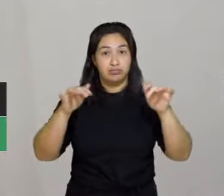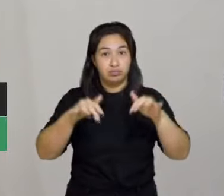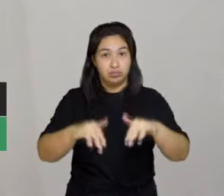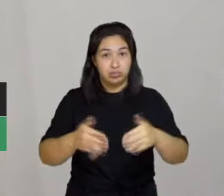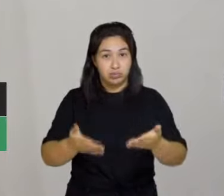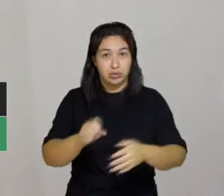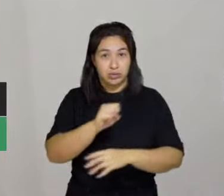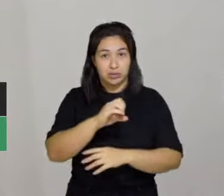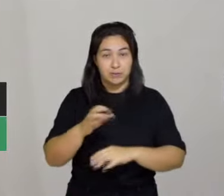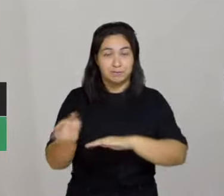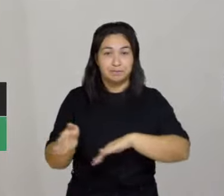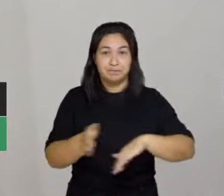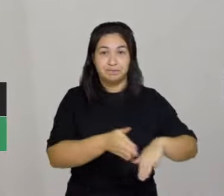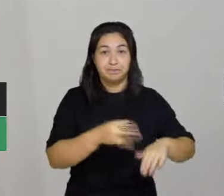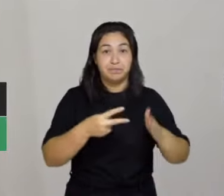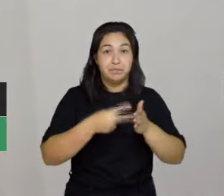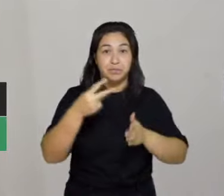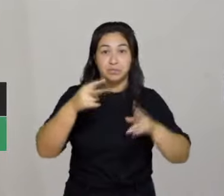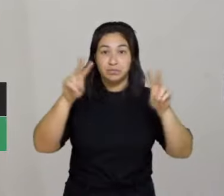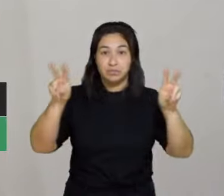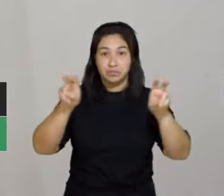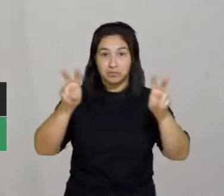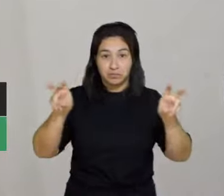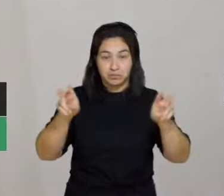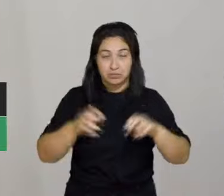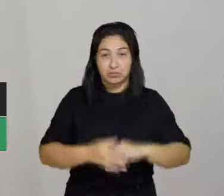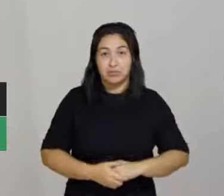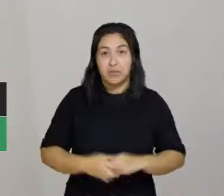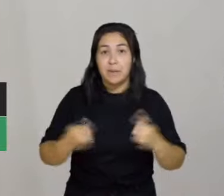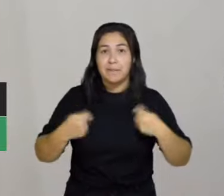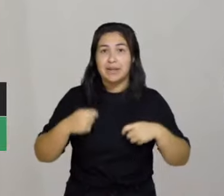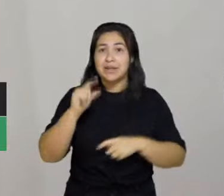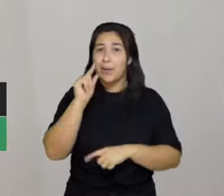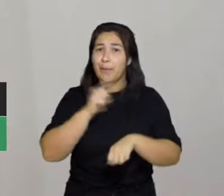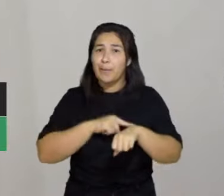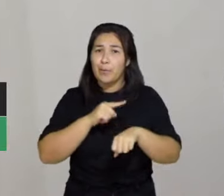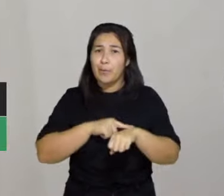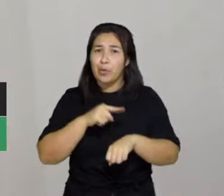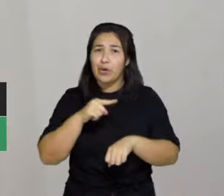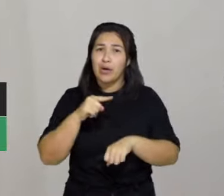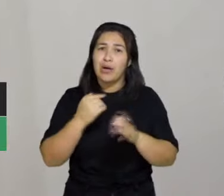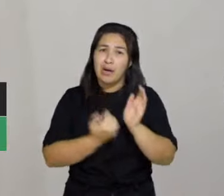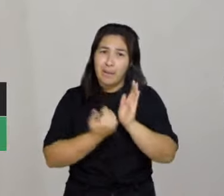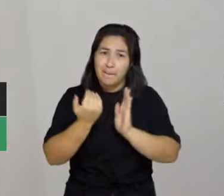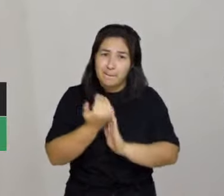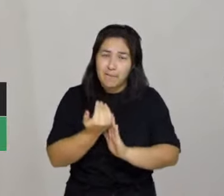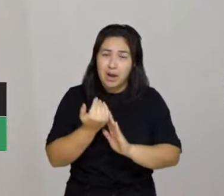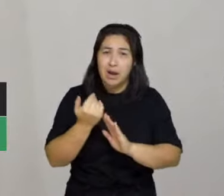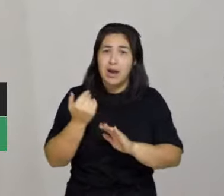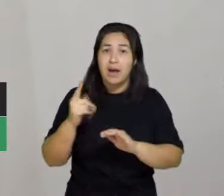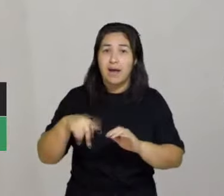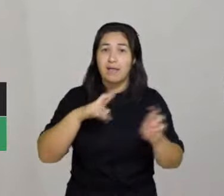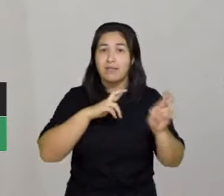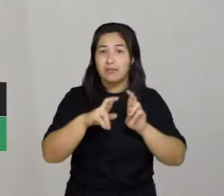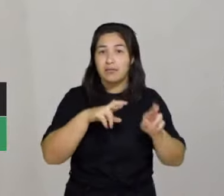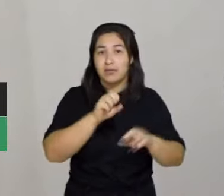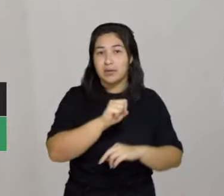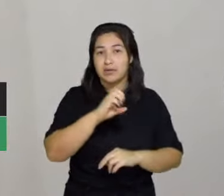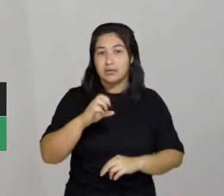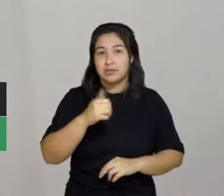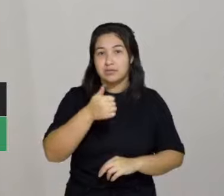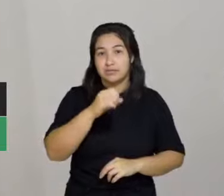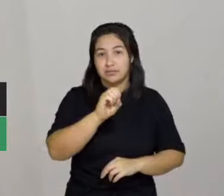segundo assunto, que eu precisaria de um pouco mais tempo para falar, mas é sobre a rodovia SC-108,